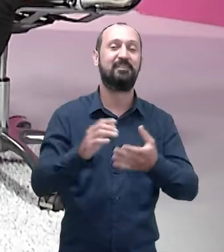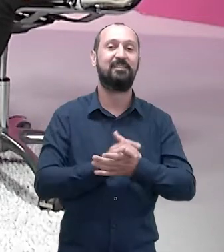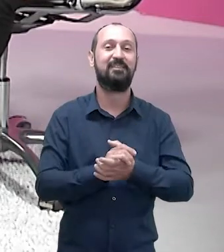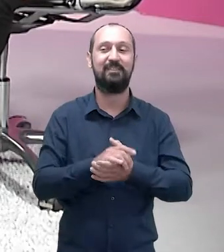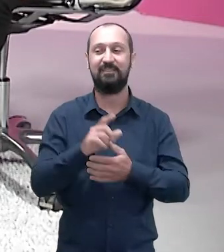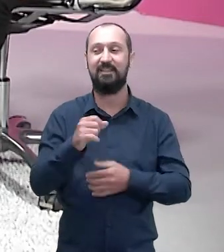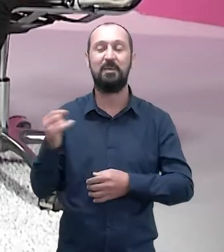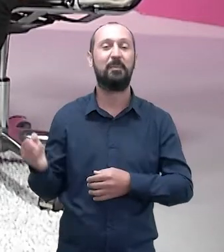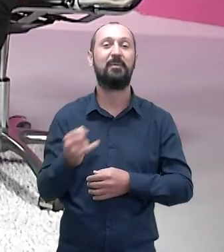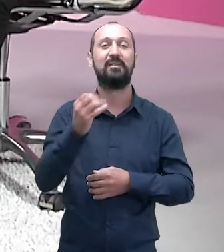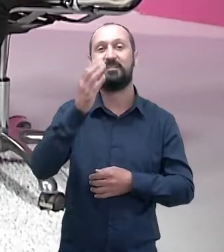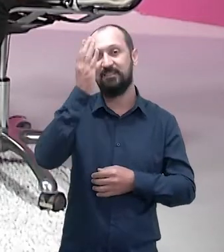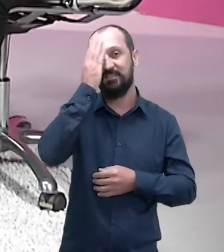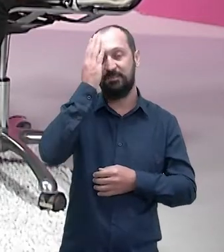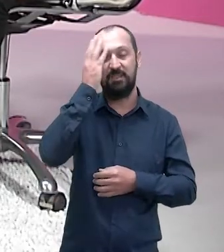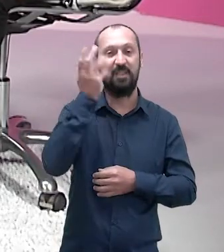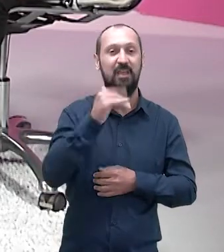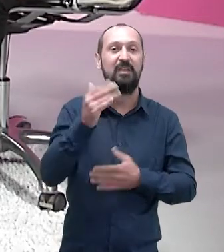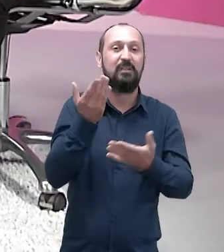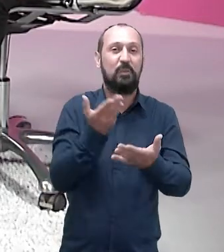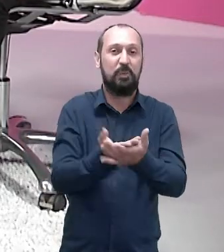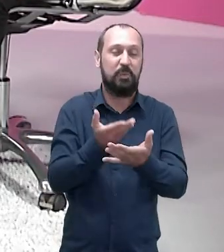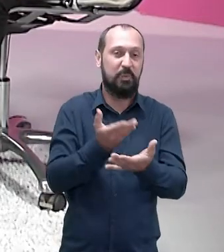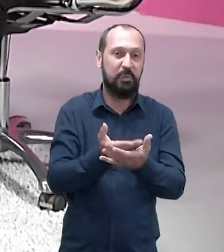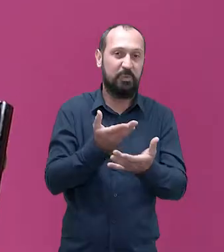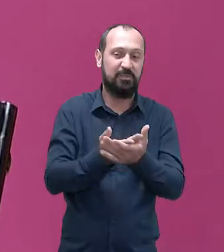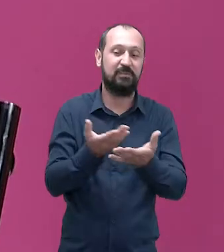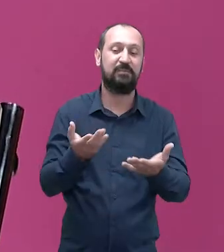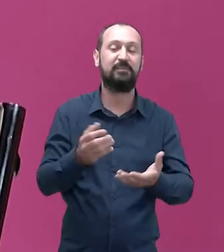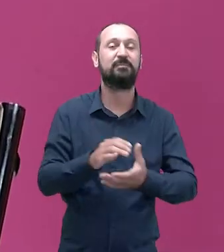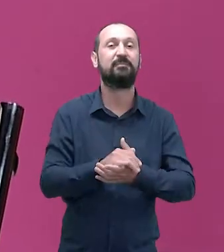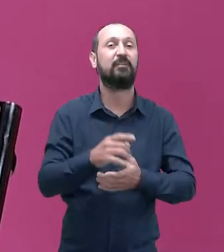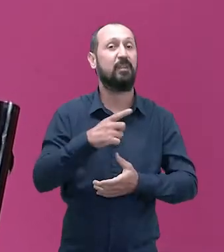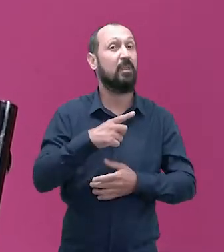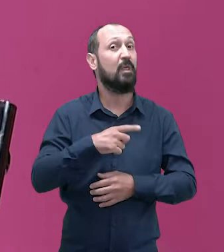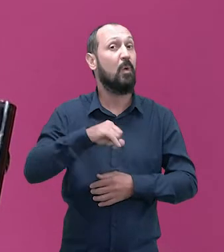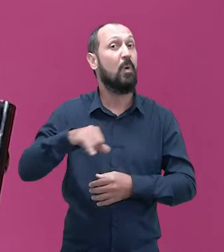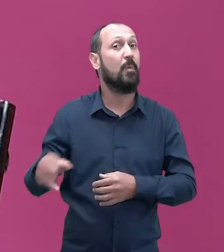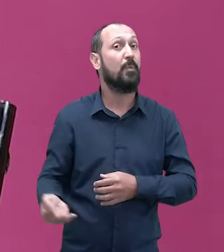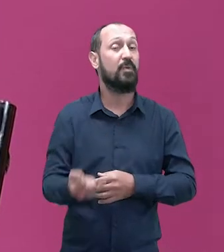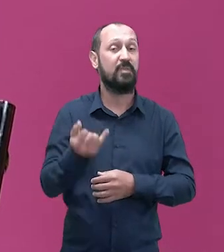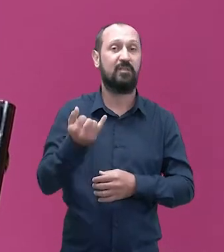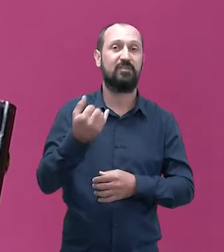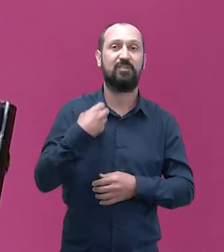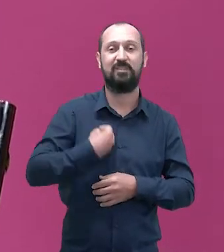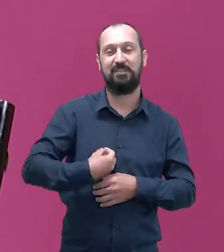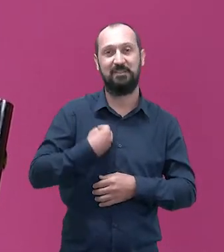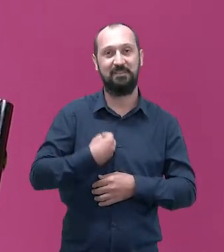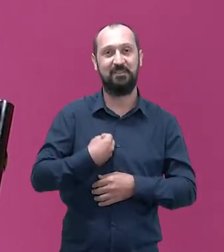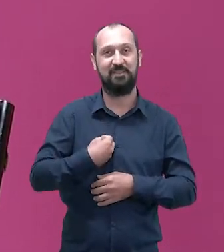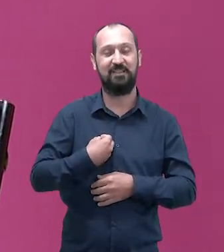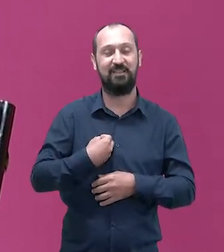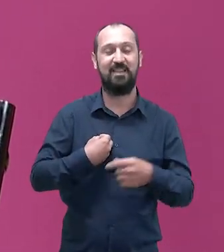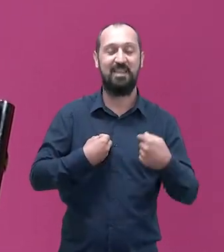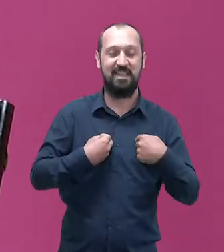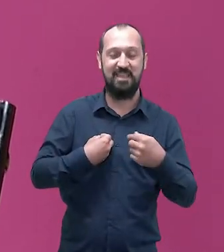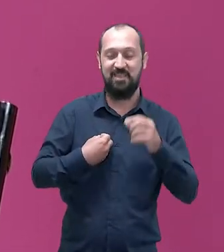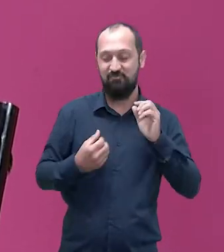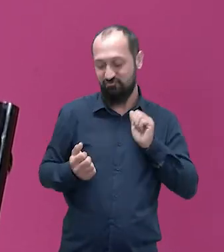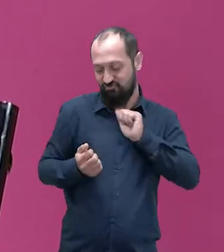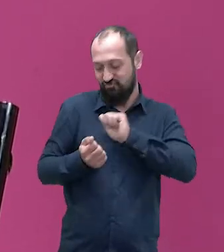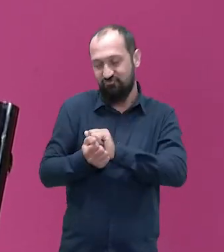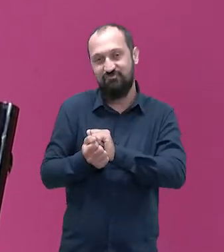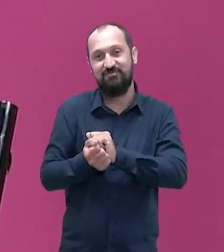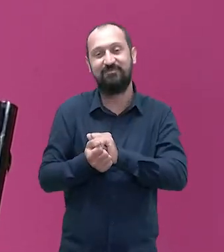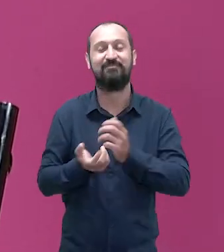Isso é bom. Mais importante é saber que as crianças estão estudando, né? Estão tendo uma oportunidade na vida, né? E a gente fazer